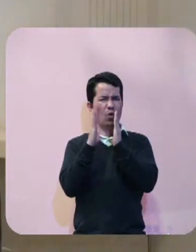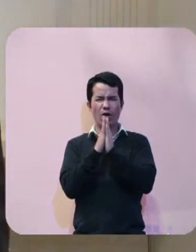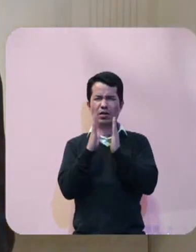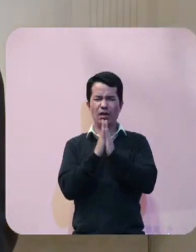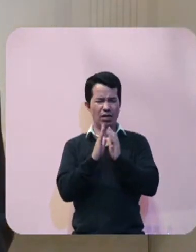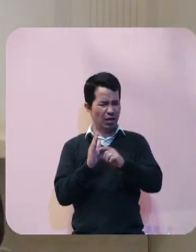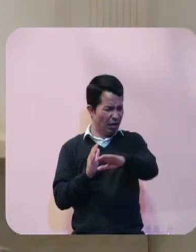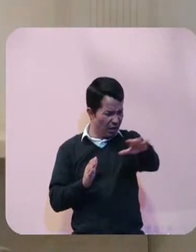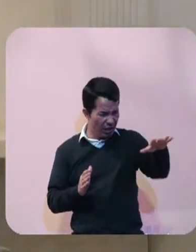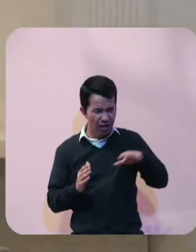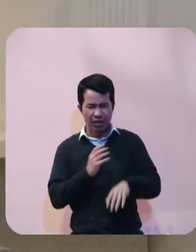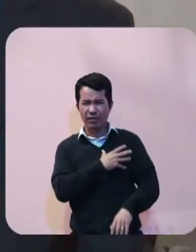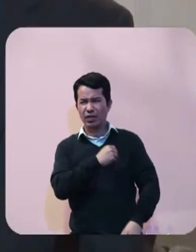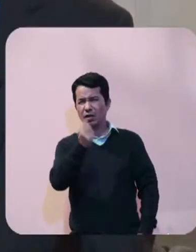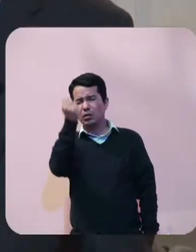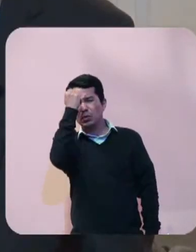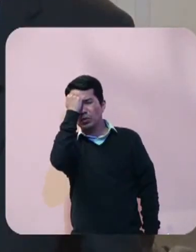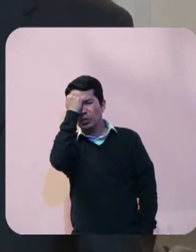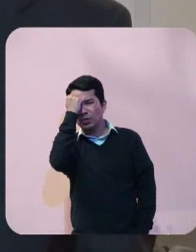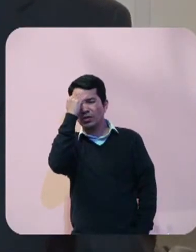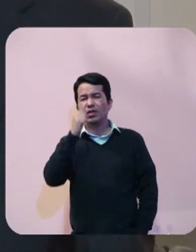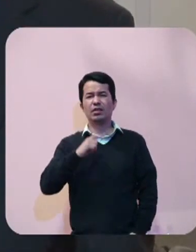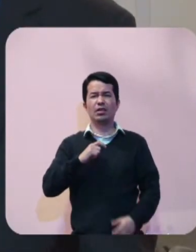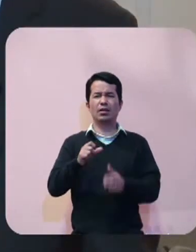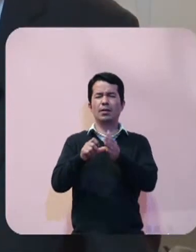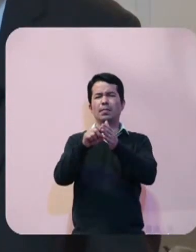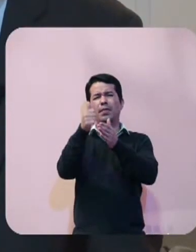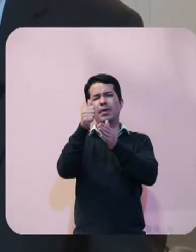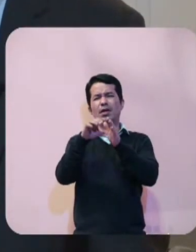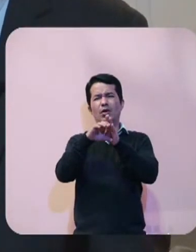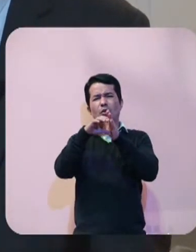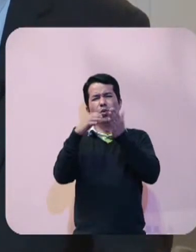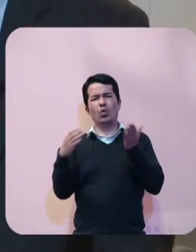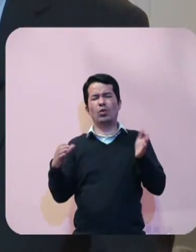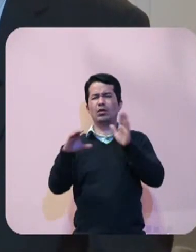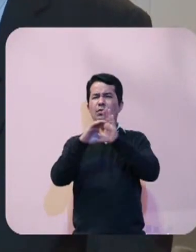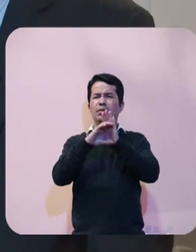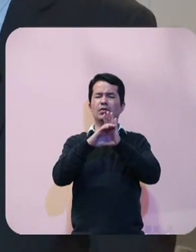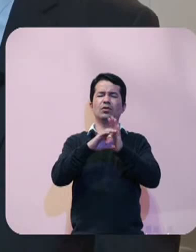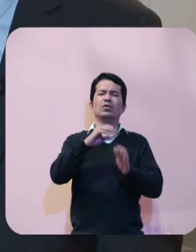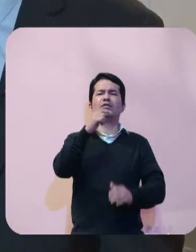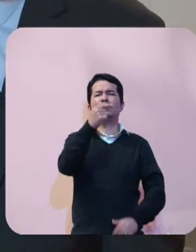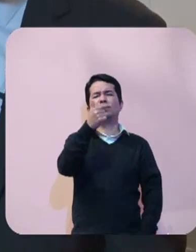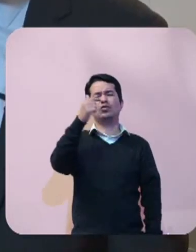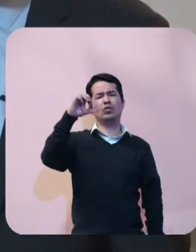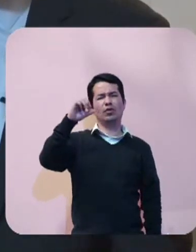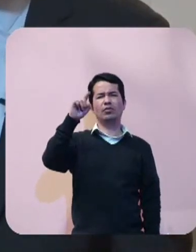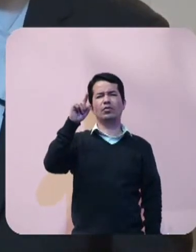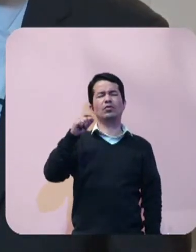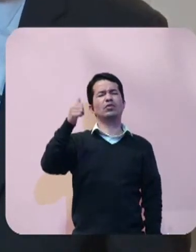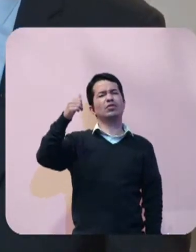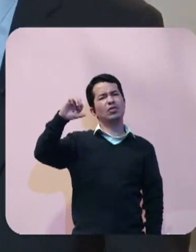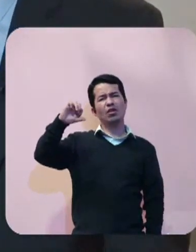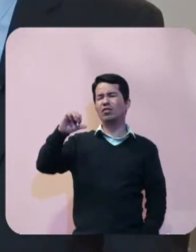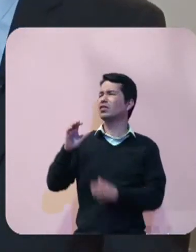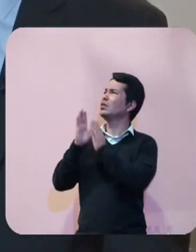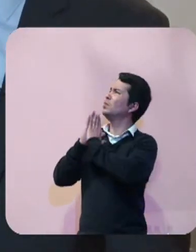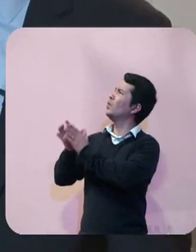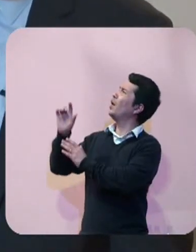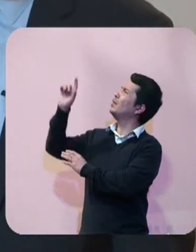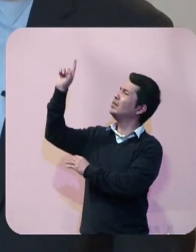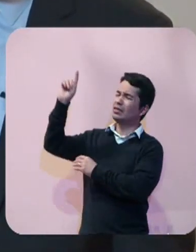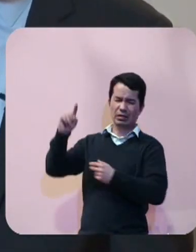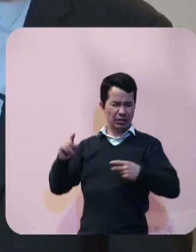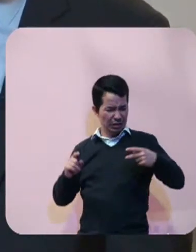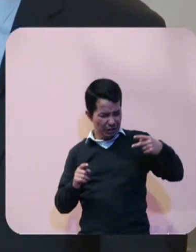Crônicas 29:19: e ao meu filho, dá um coração perfeito para guardar os teus mandamentos,